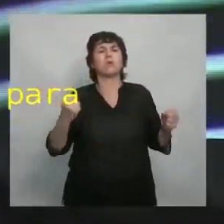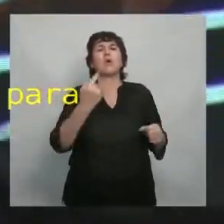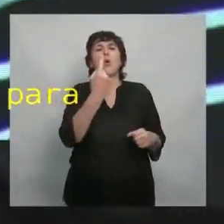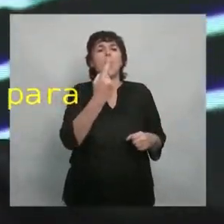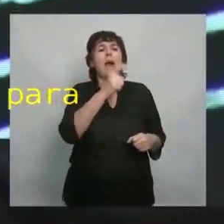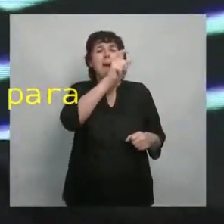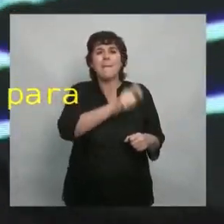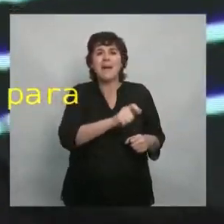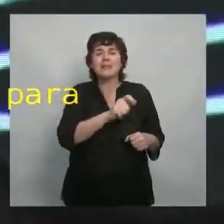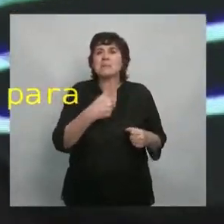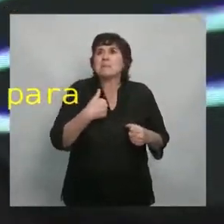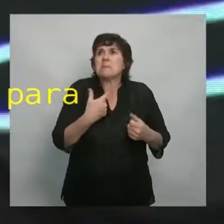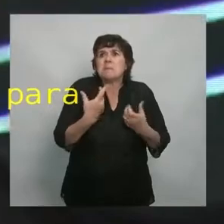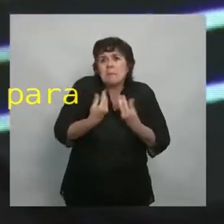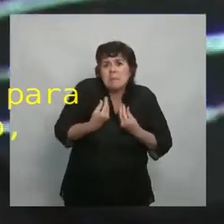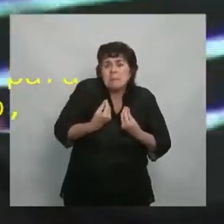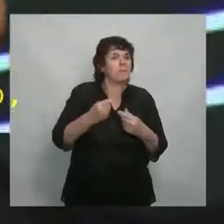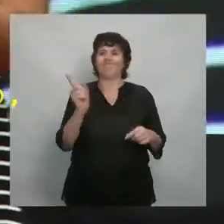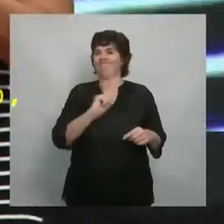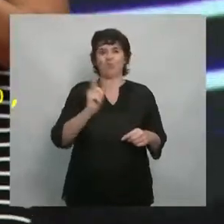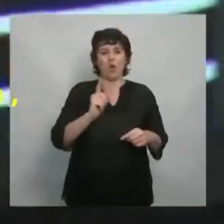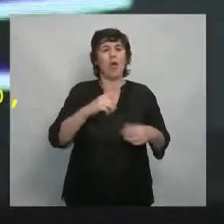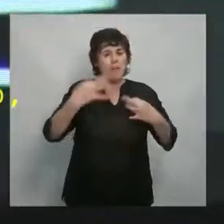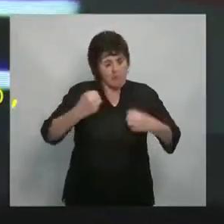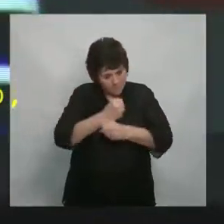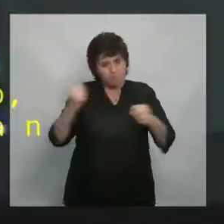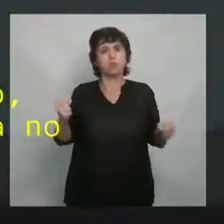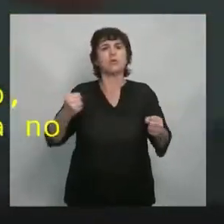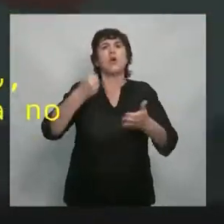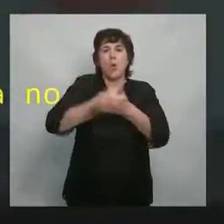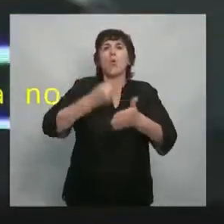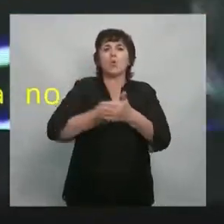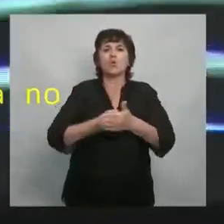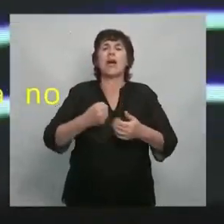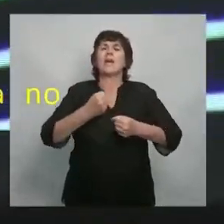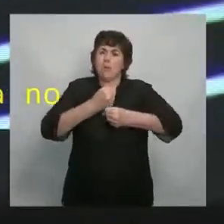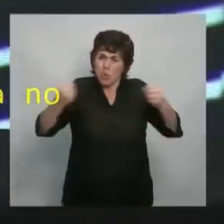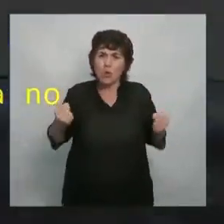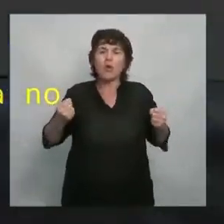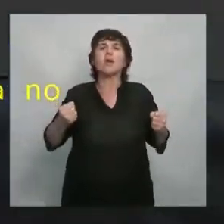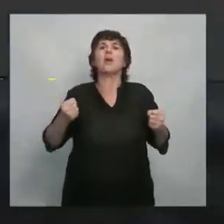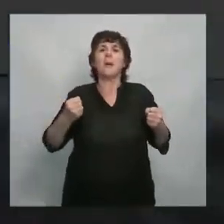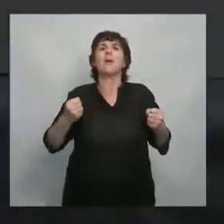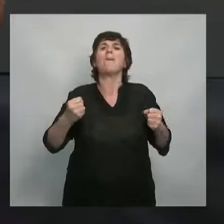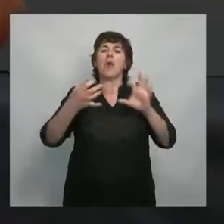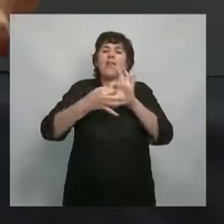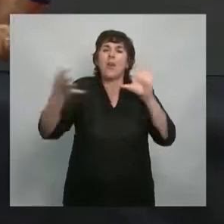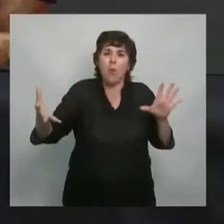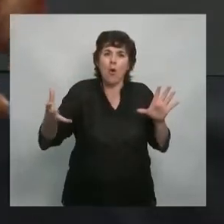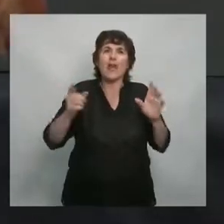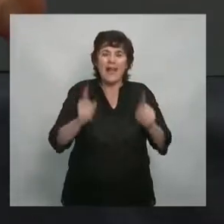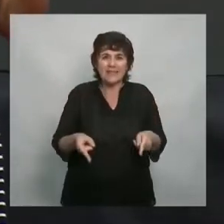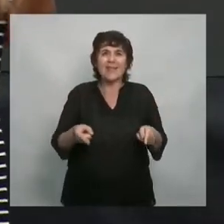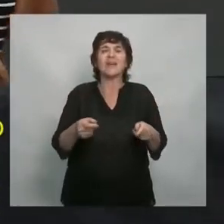que luta contra o racismo. E eu espero que a nossa coragem de lutar pela resistência democrática também seja uma